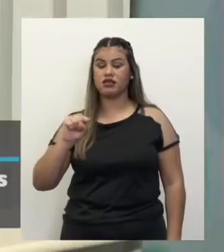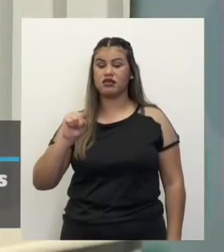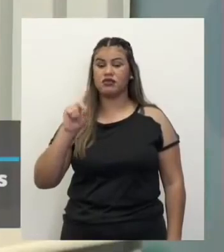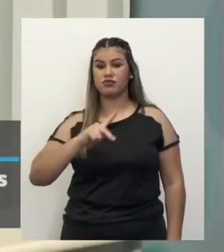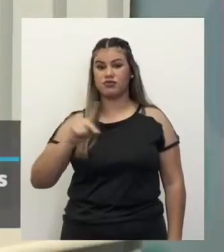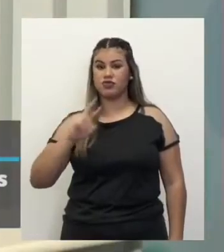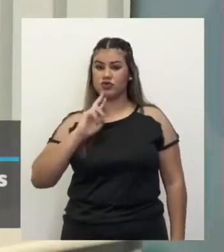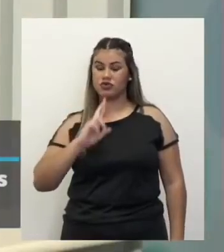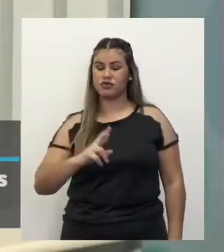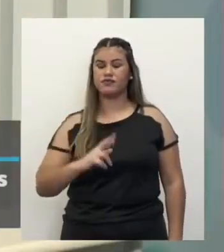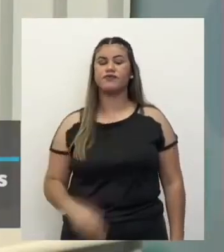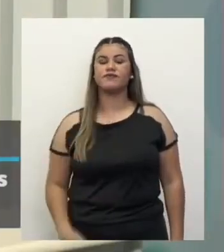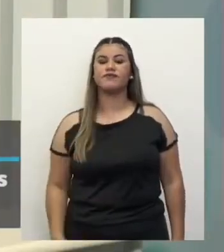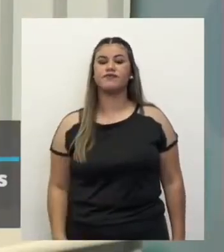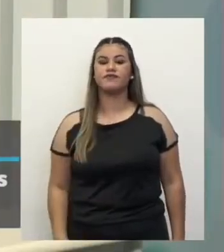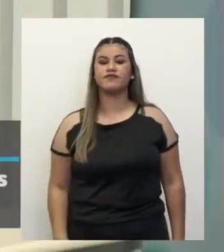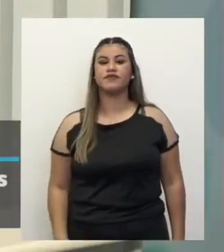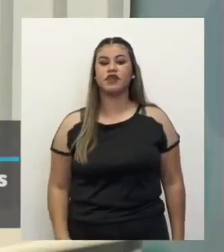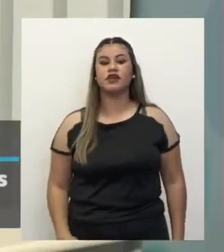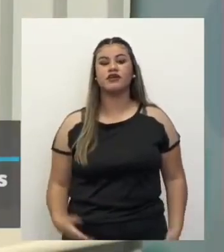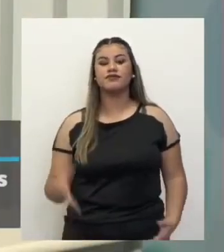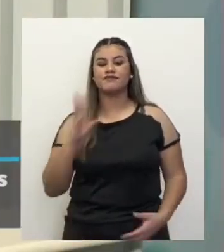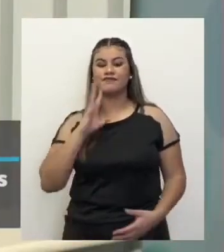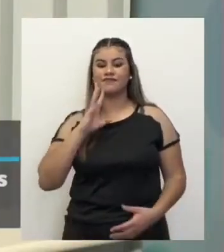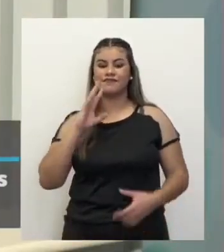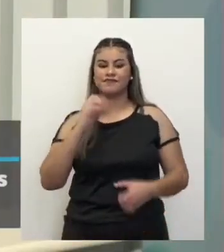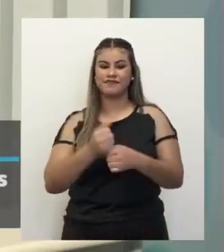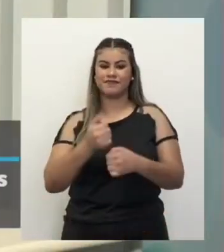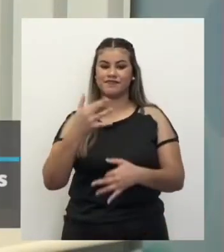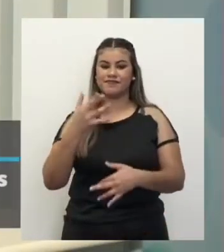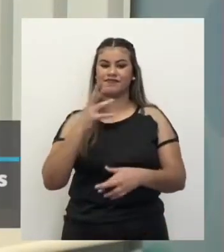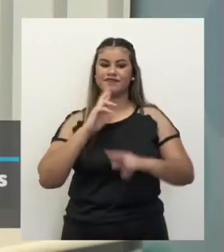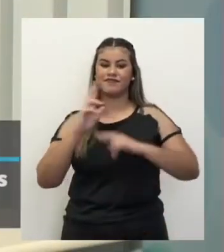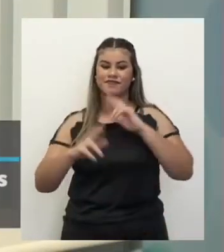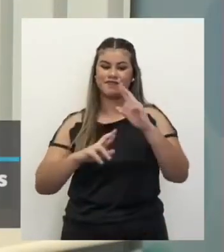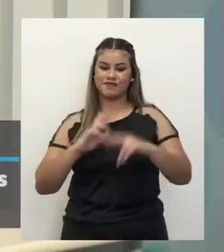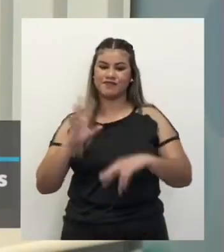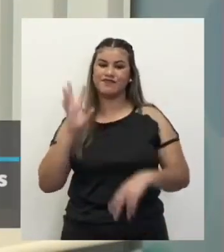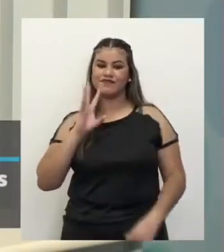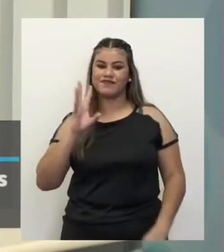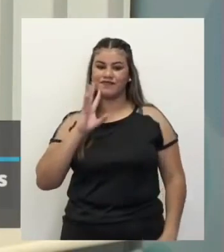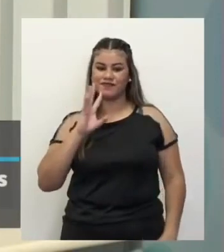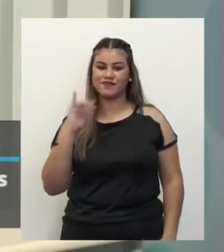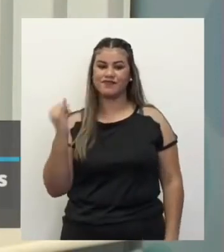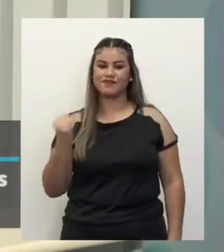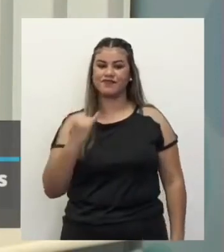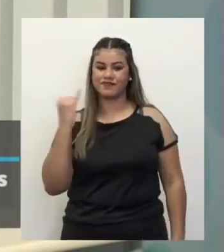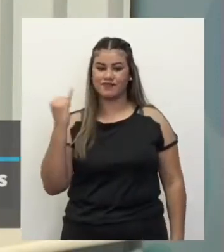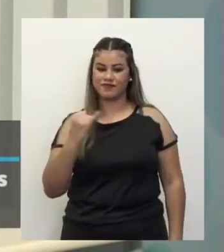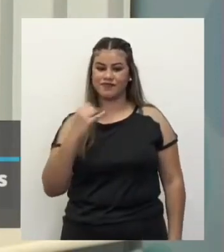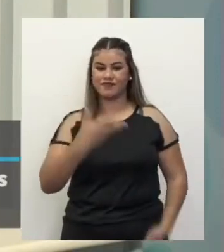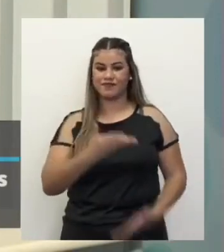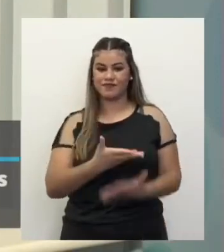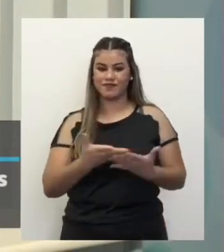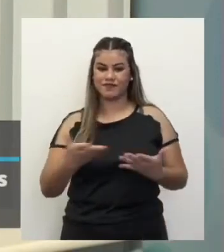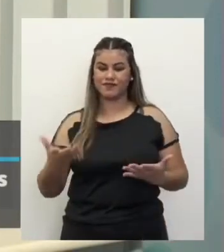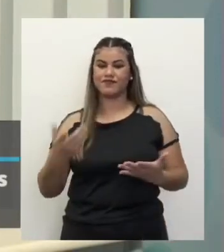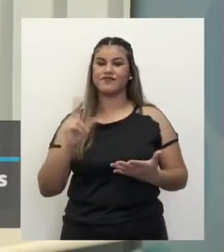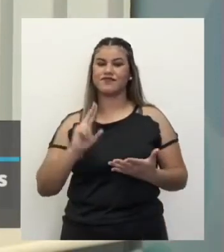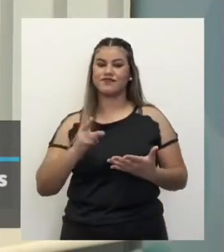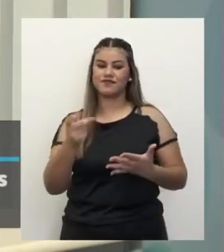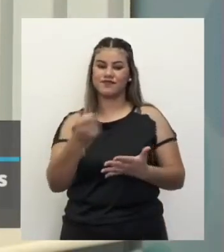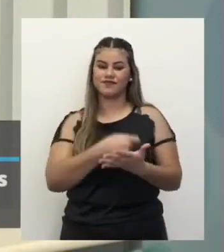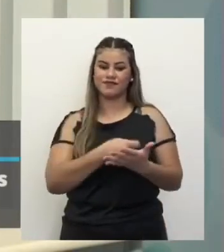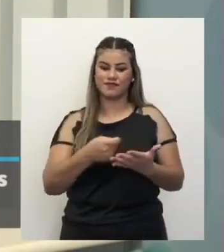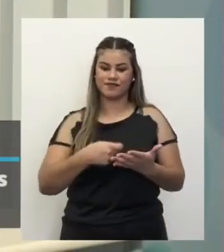as participações e interação aqui no nosso chat. Então, é importante que você continue depois registrando os seus conhecimentos